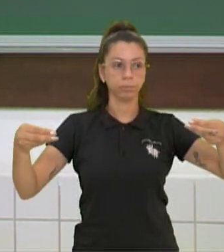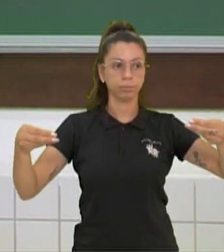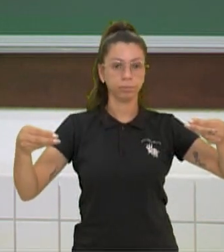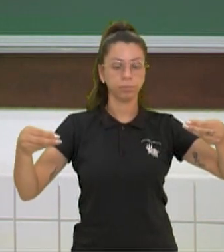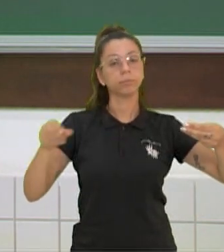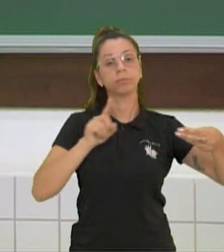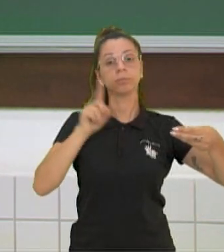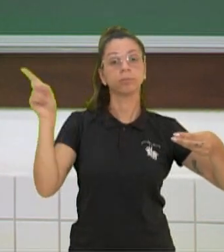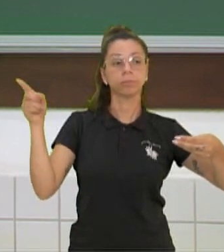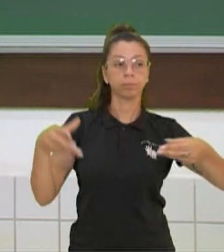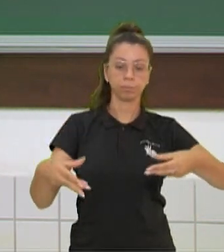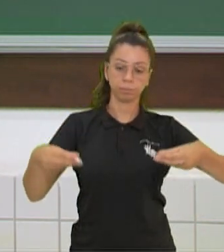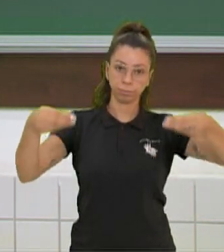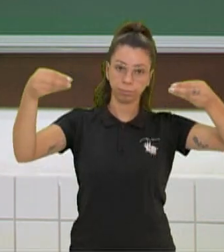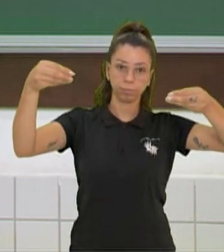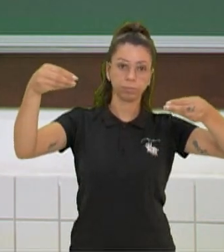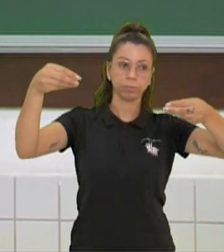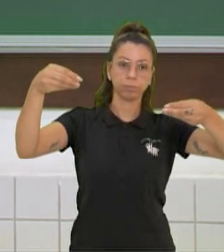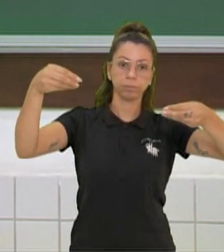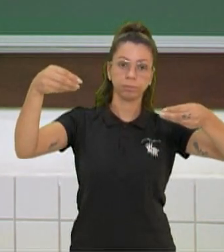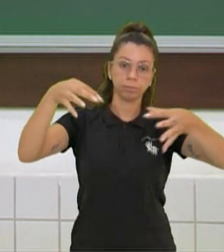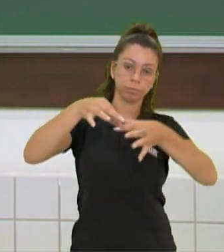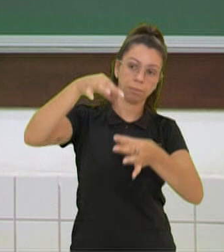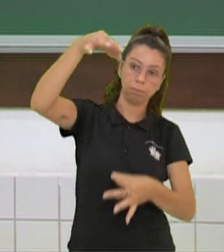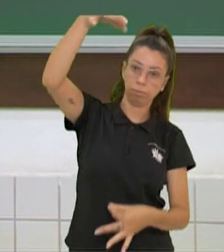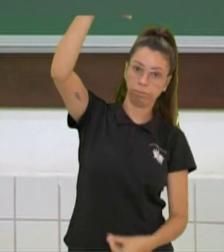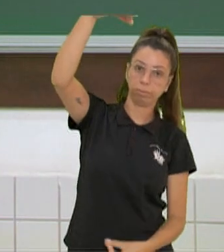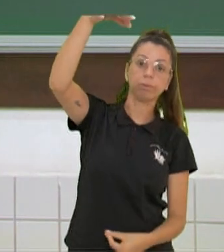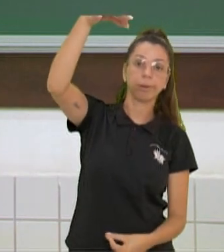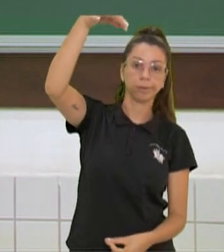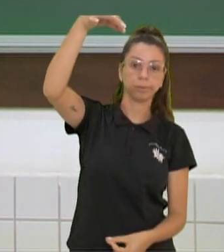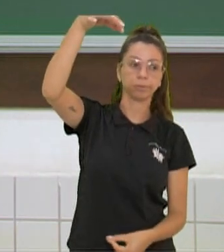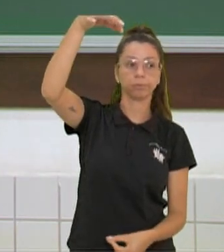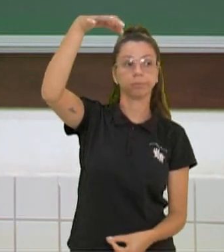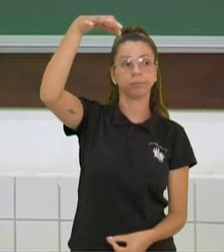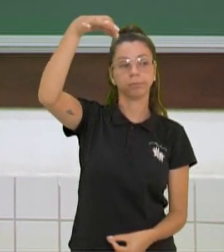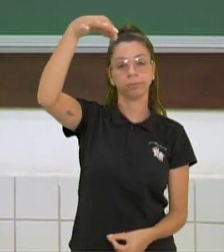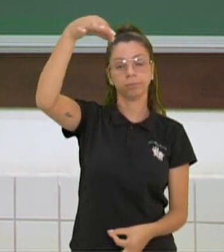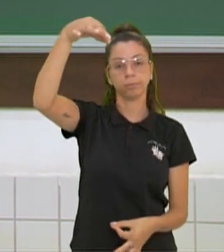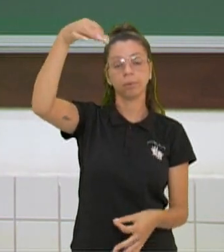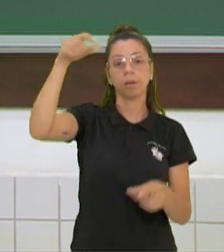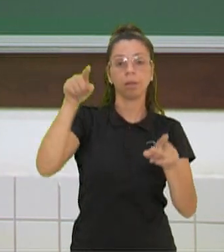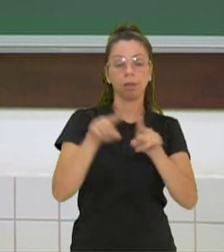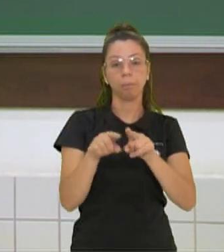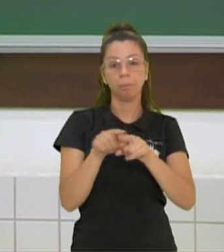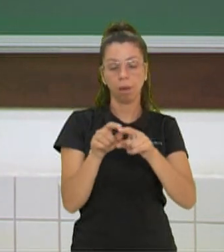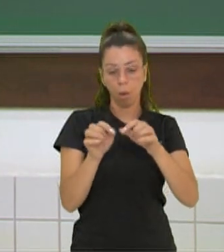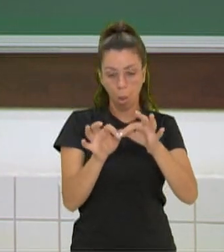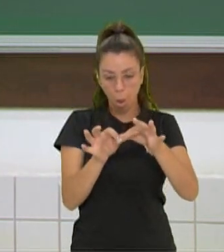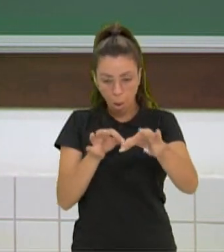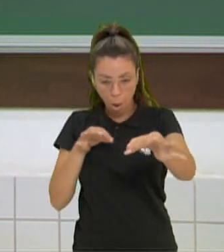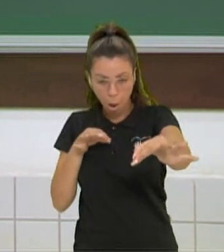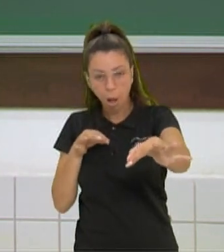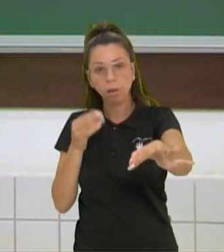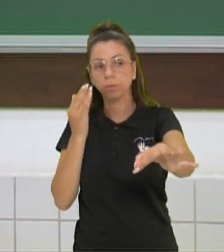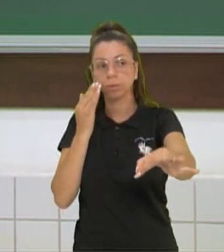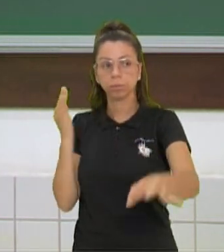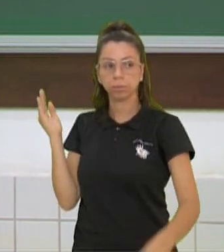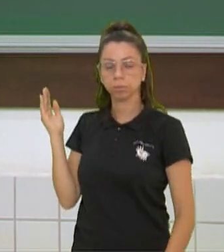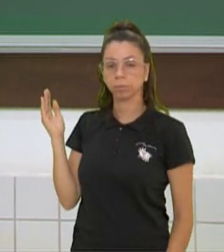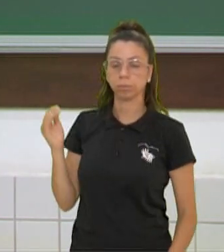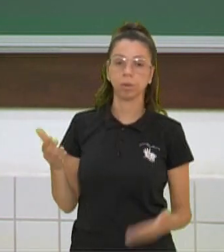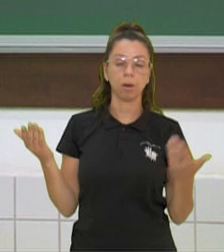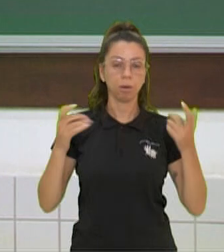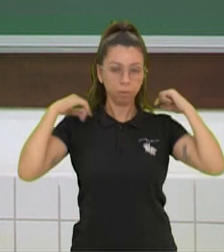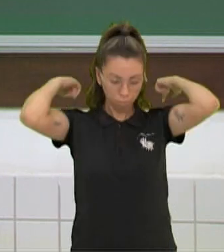Esse tecido tem que ser comprido e largo, olha só, tá bom? Vou colocar aqui